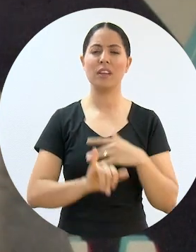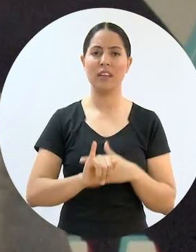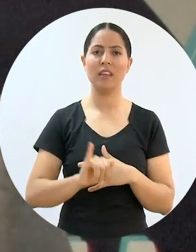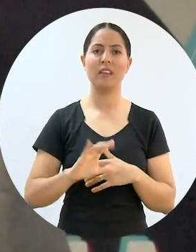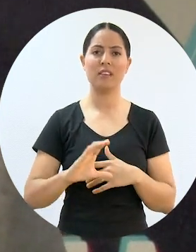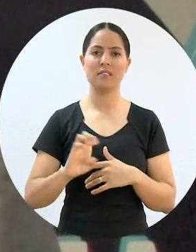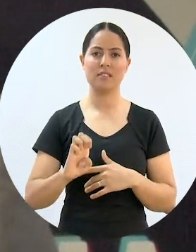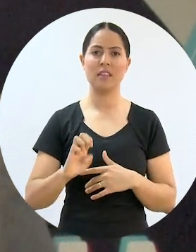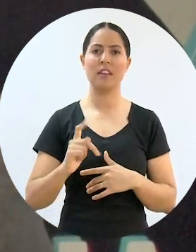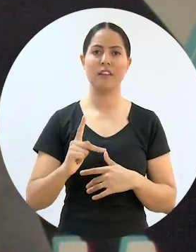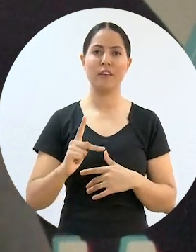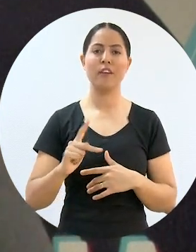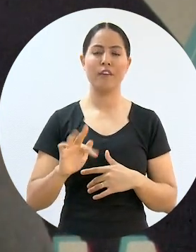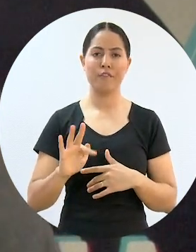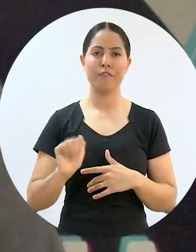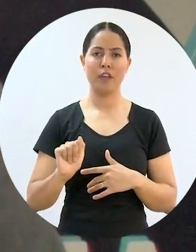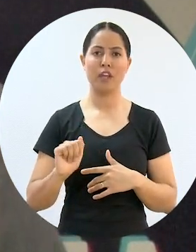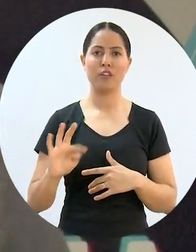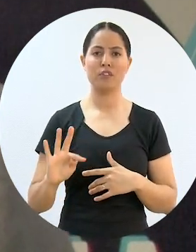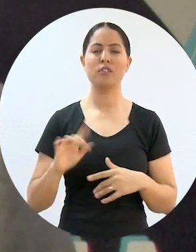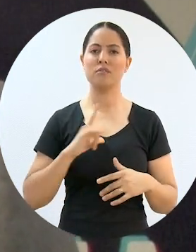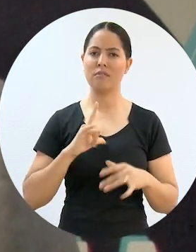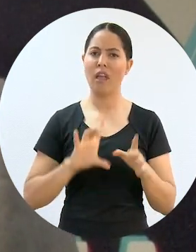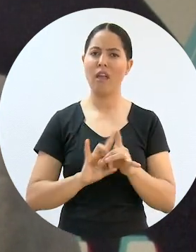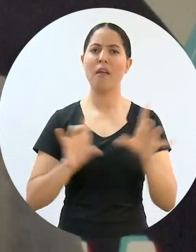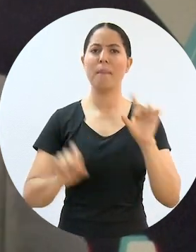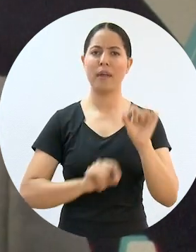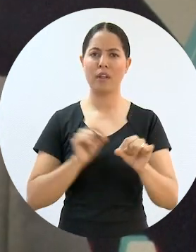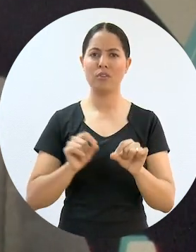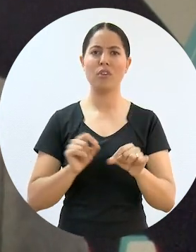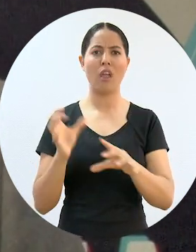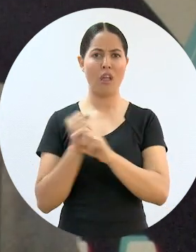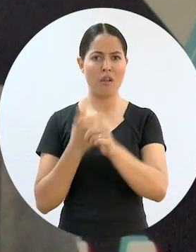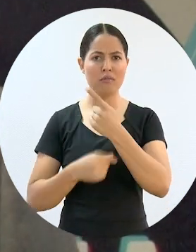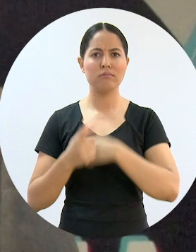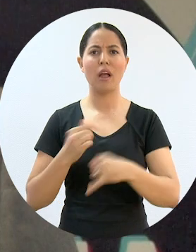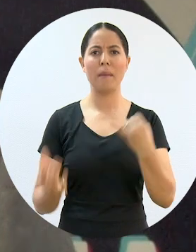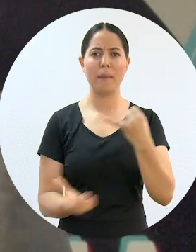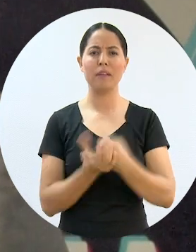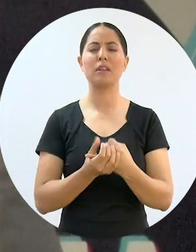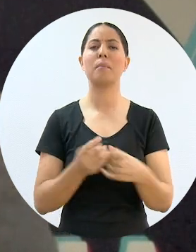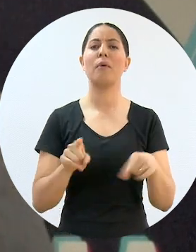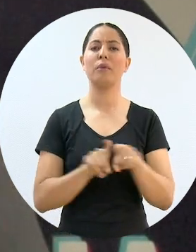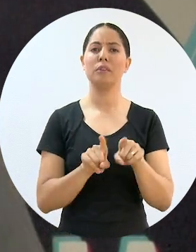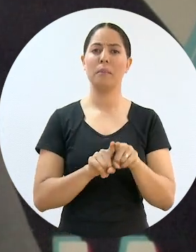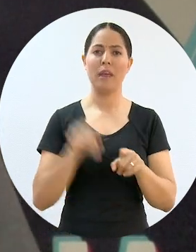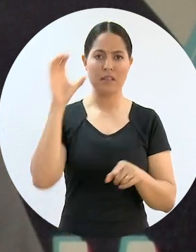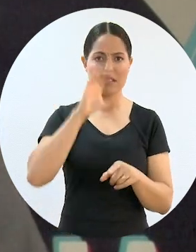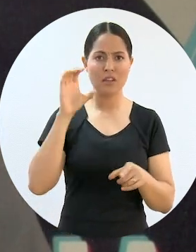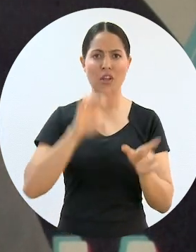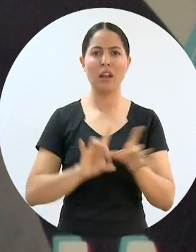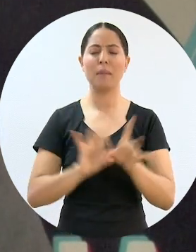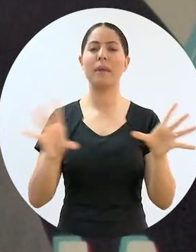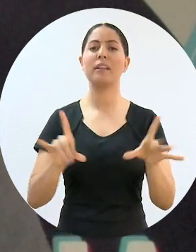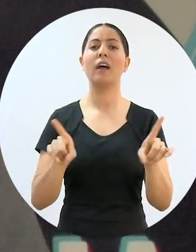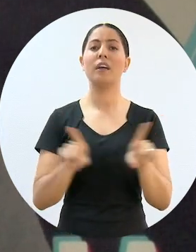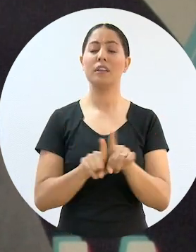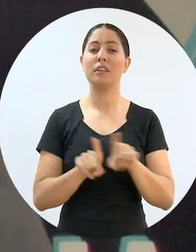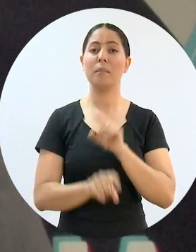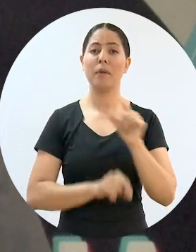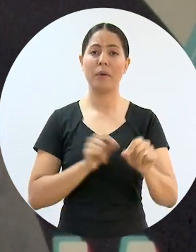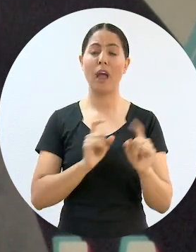tenham autonomia de gestão financeira patrimonial, autonomia didático-científica e